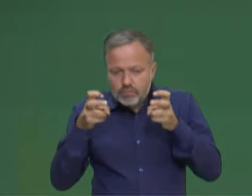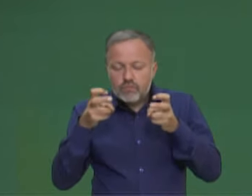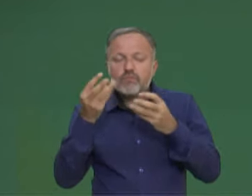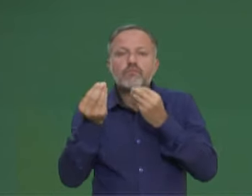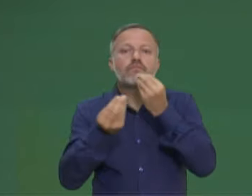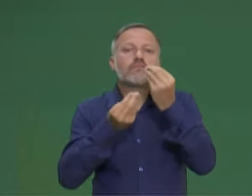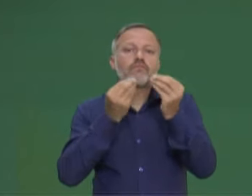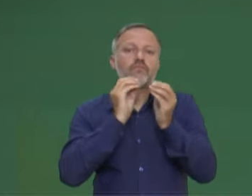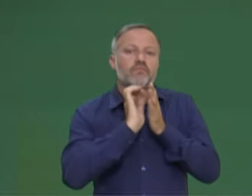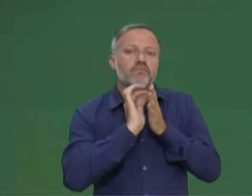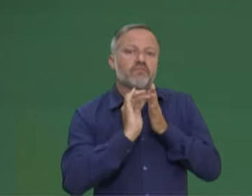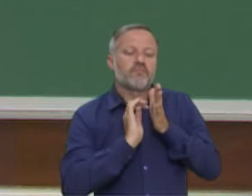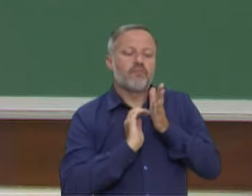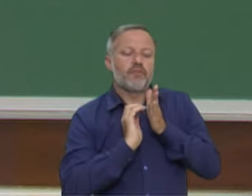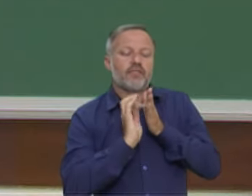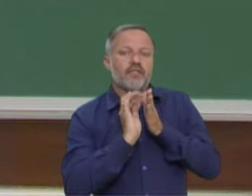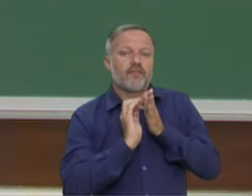situação, ok?